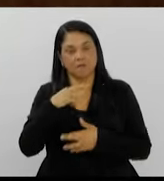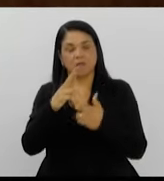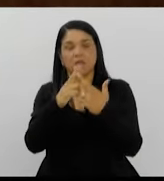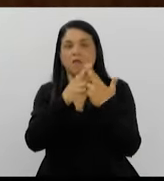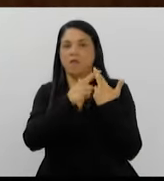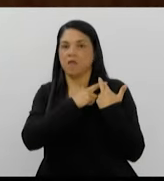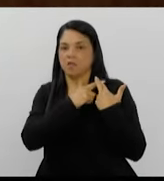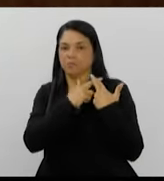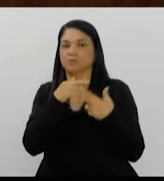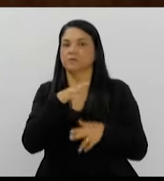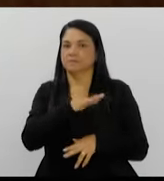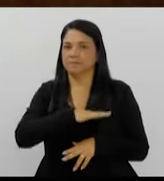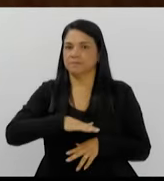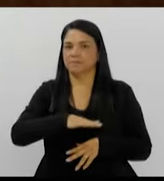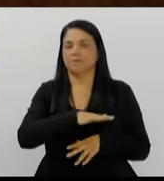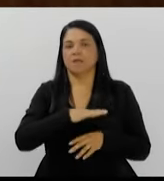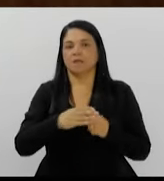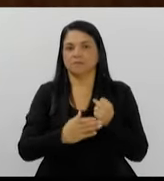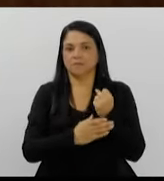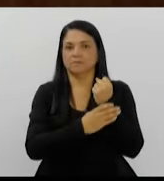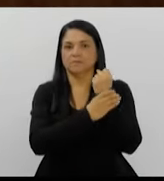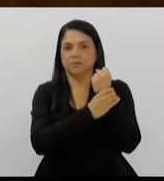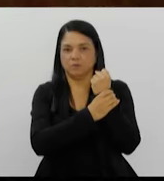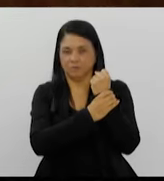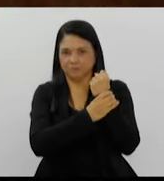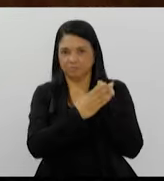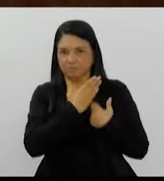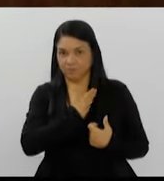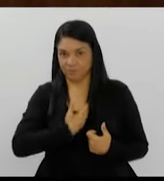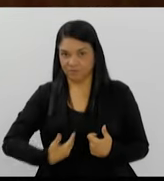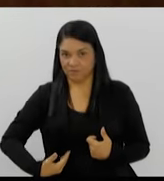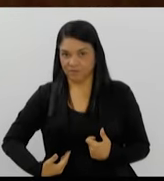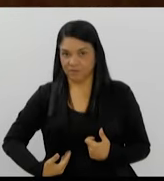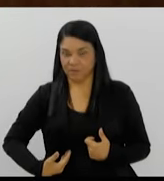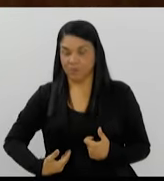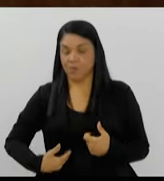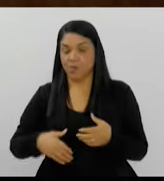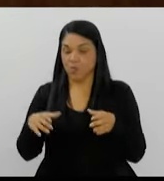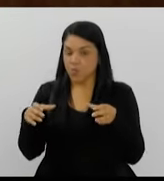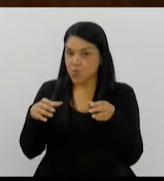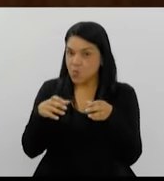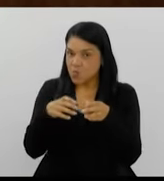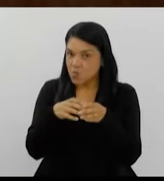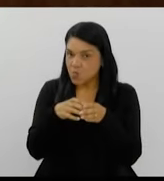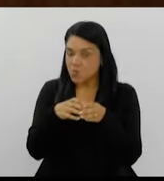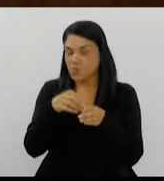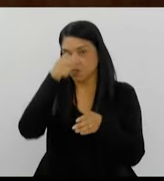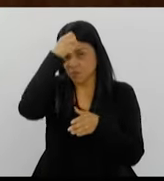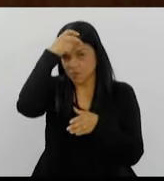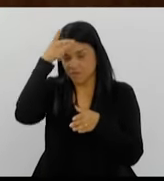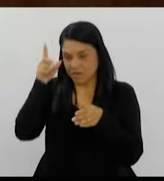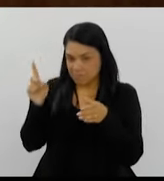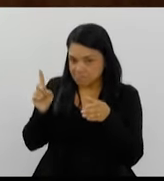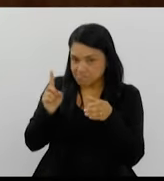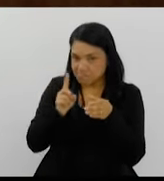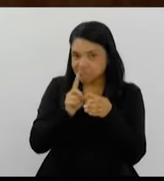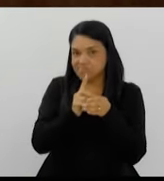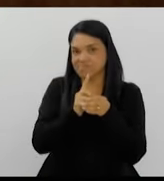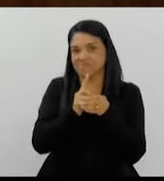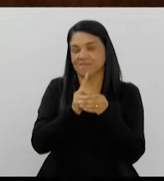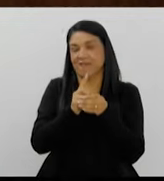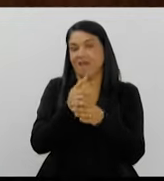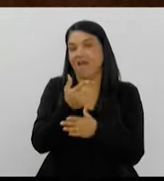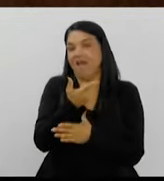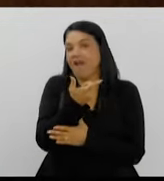sim na área de segurança pública a facção da qual ele faz parte está há mais de